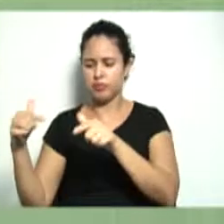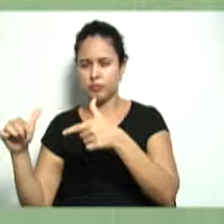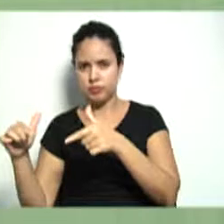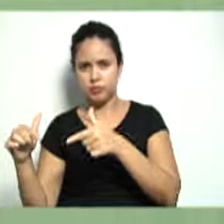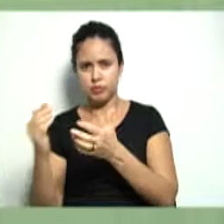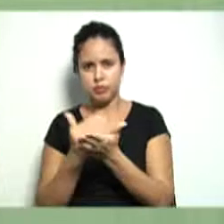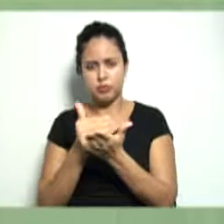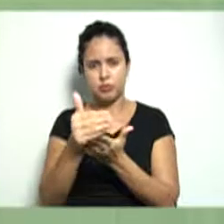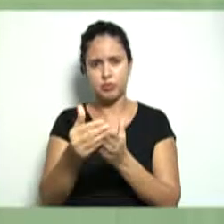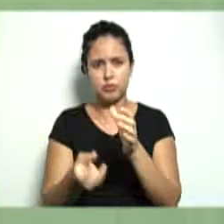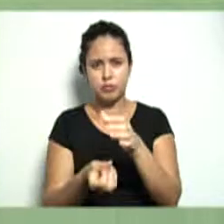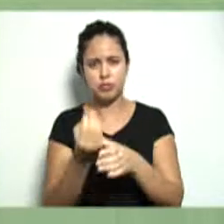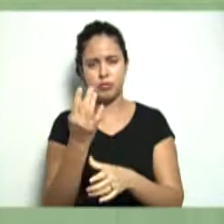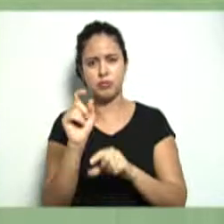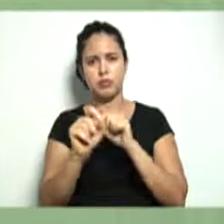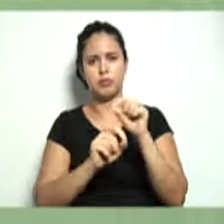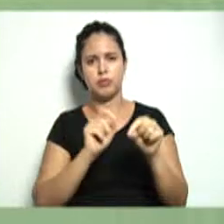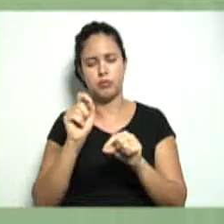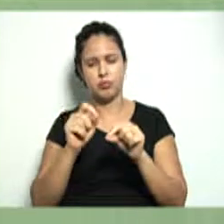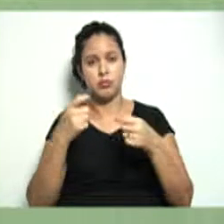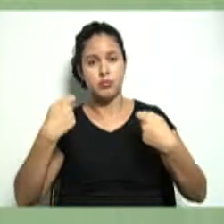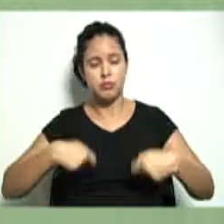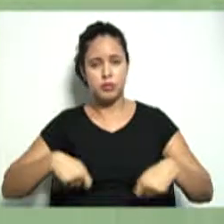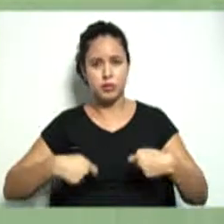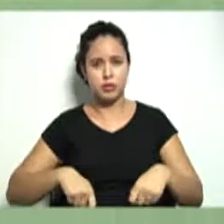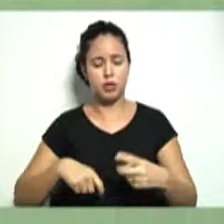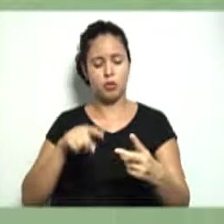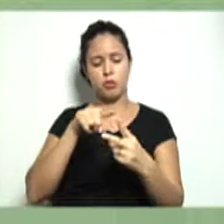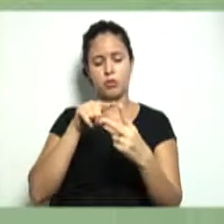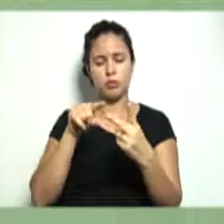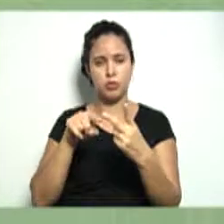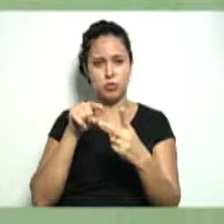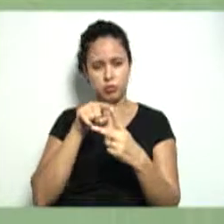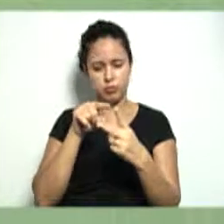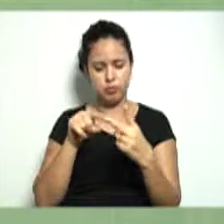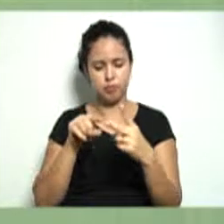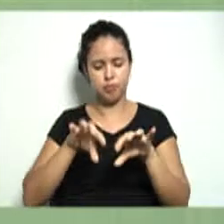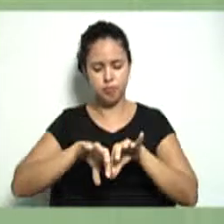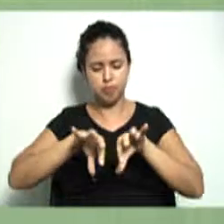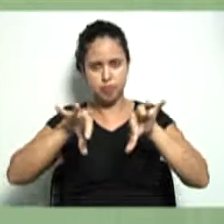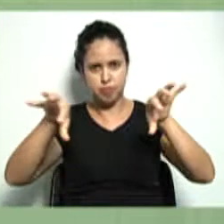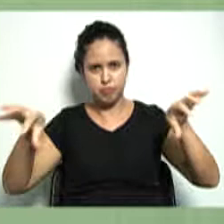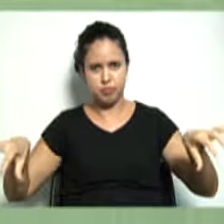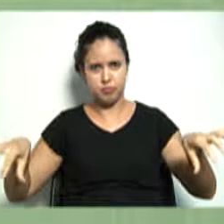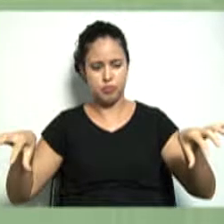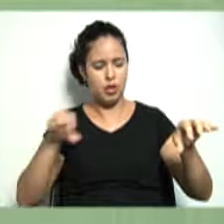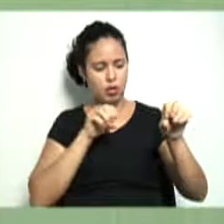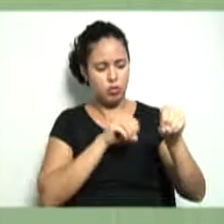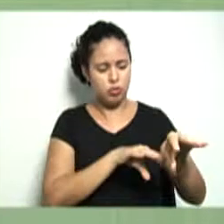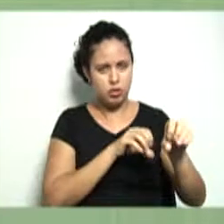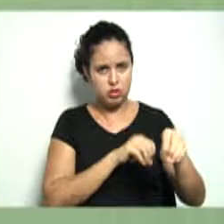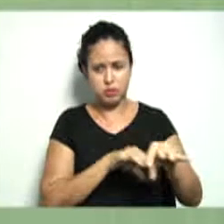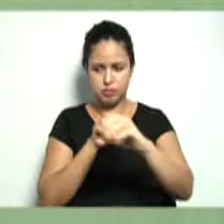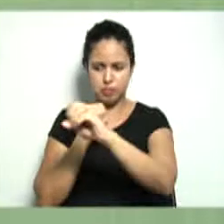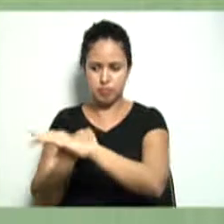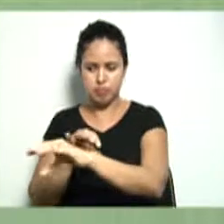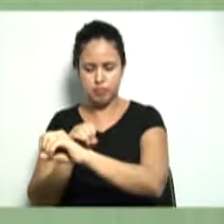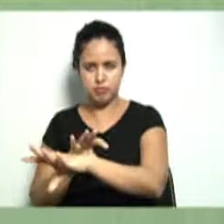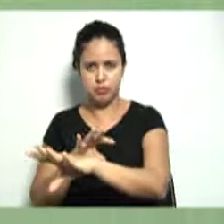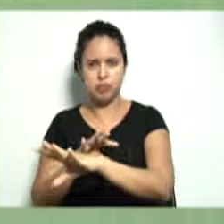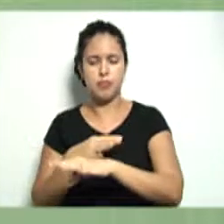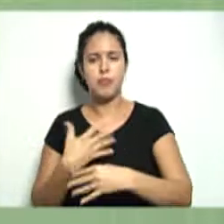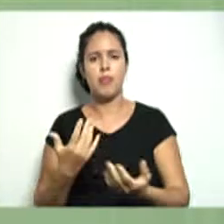passou a existir a necessidade de duas formas separadas e diferentes de educação.